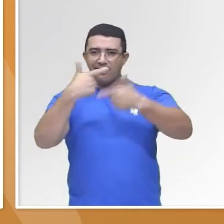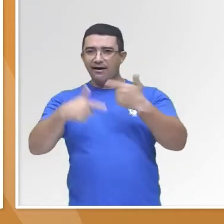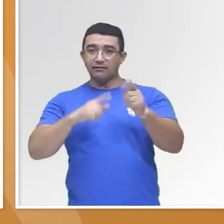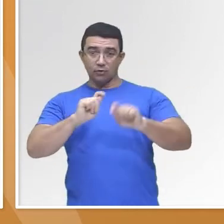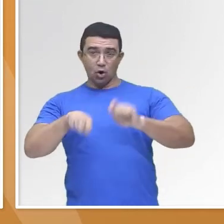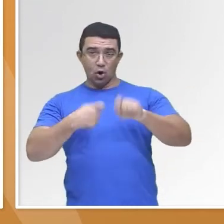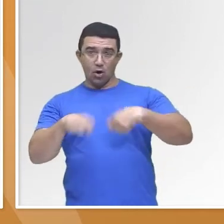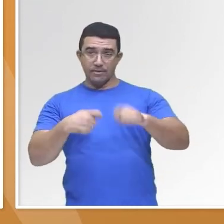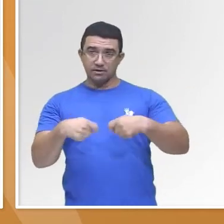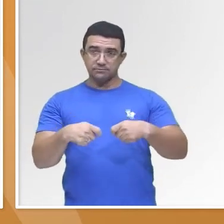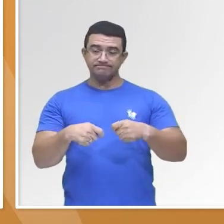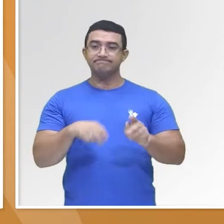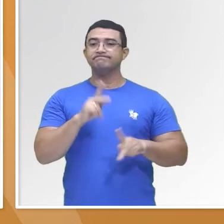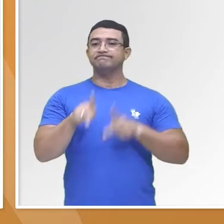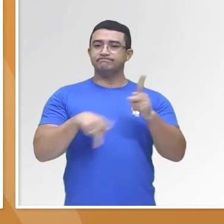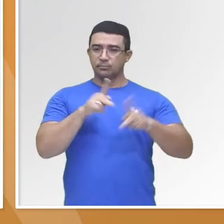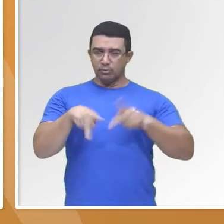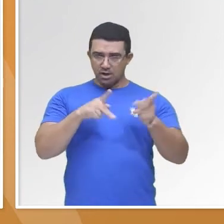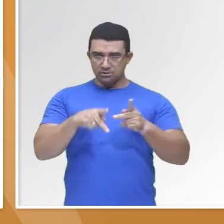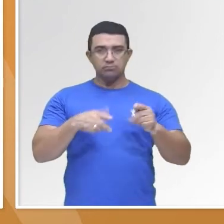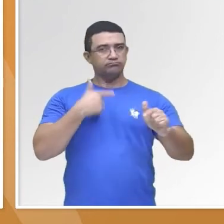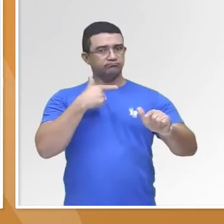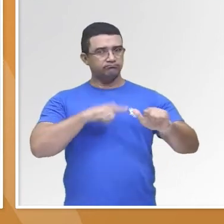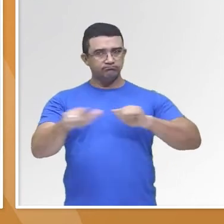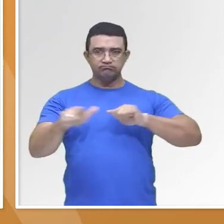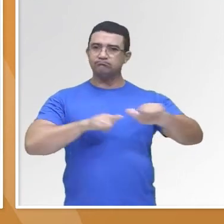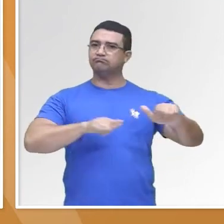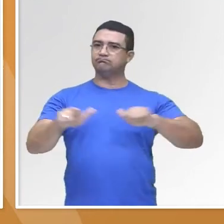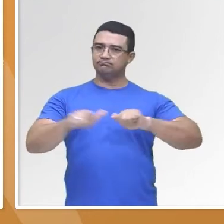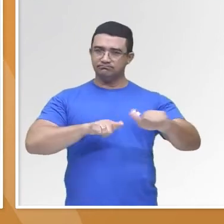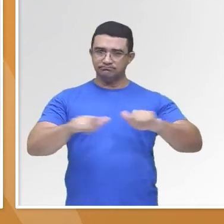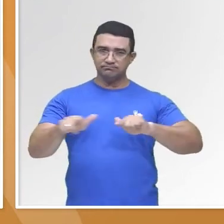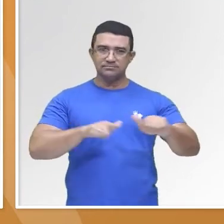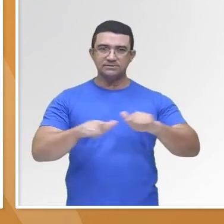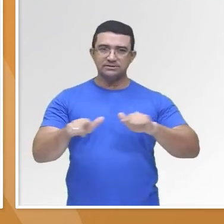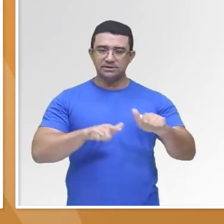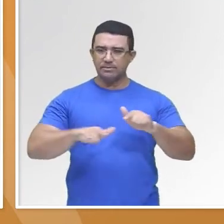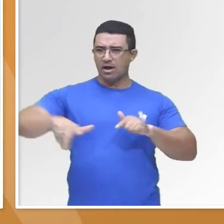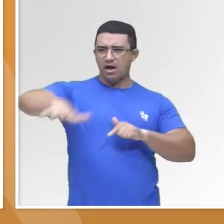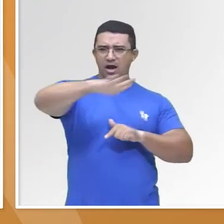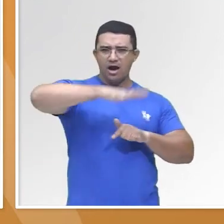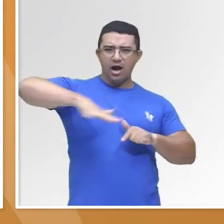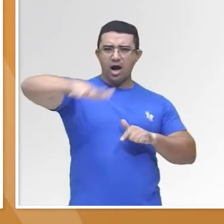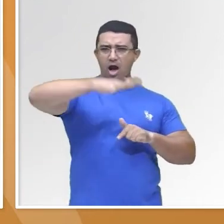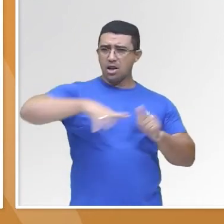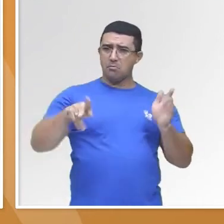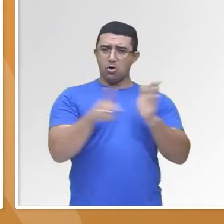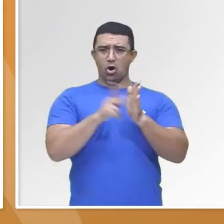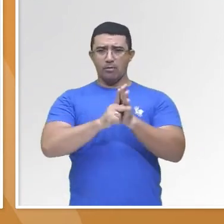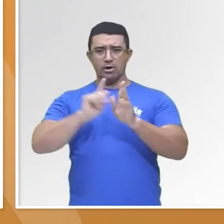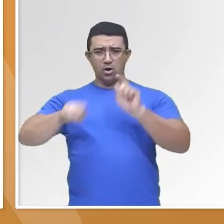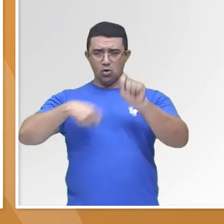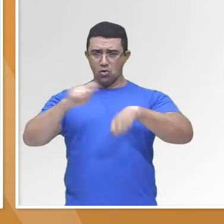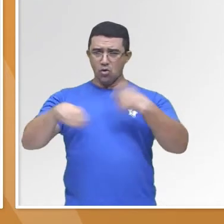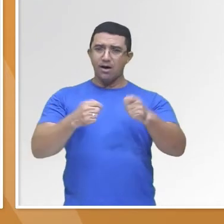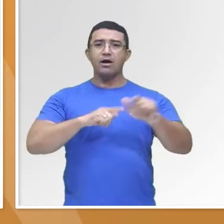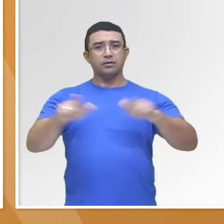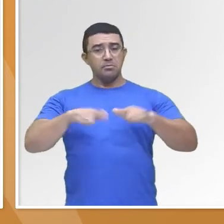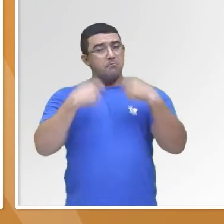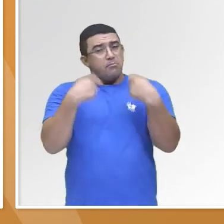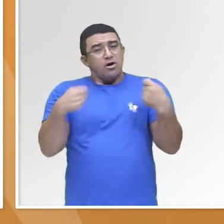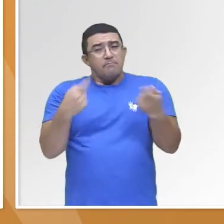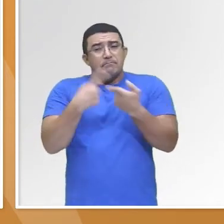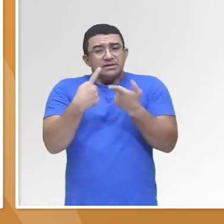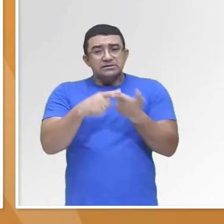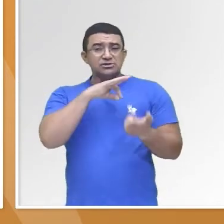a população trabalha, tá? Nesses setores da economia. Trabalham porque precisam ganhar